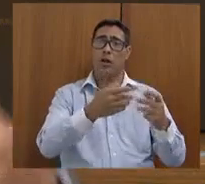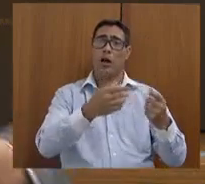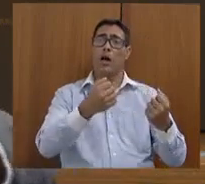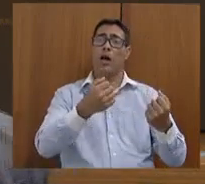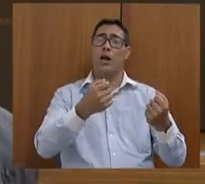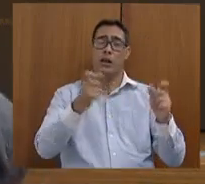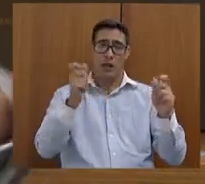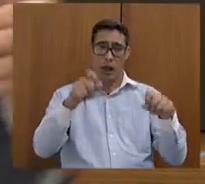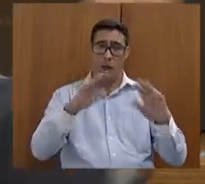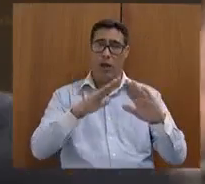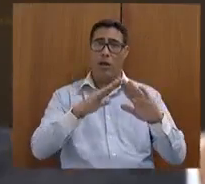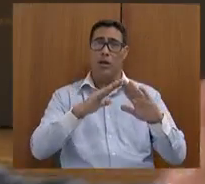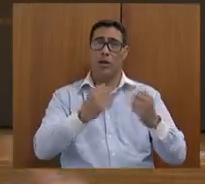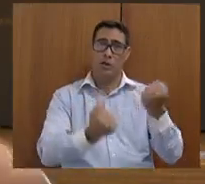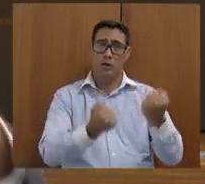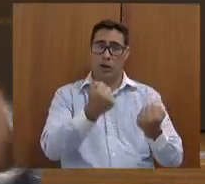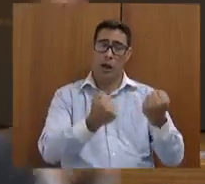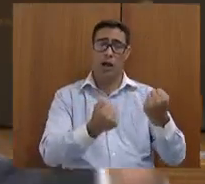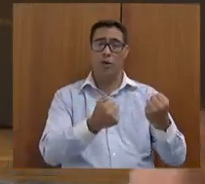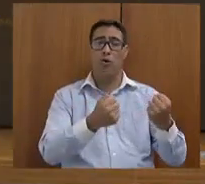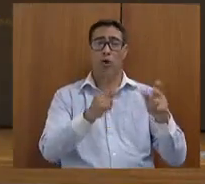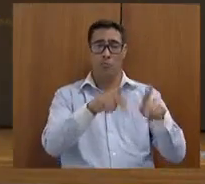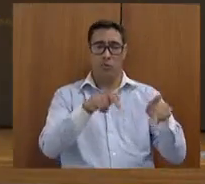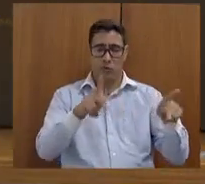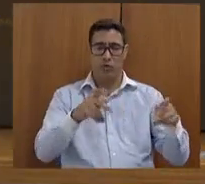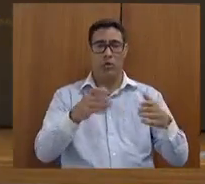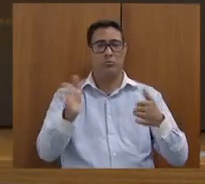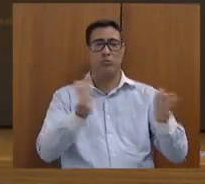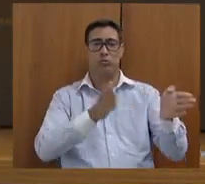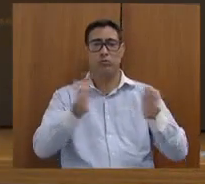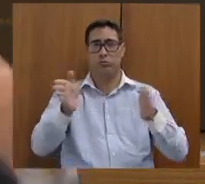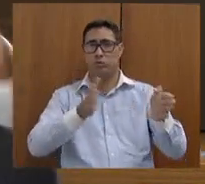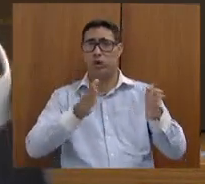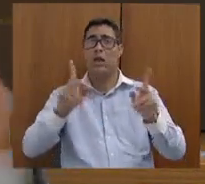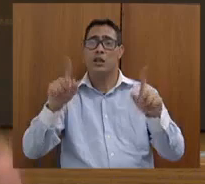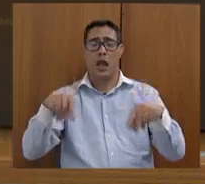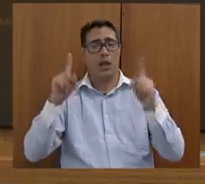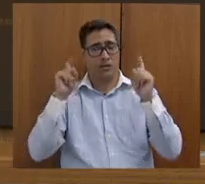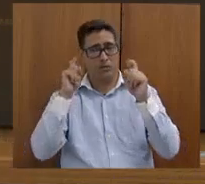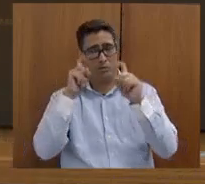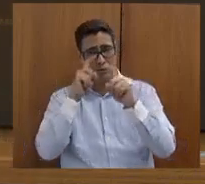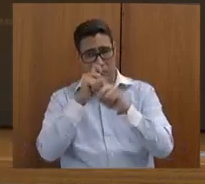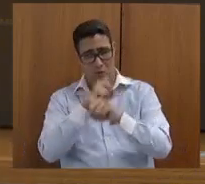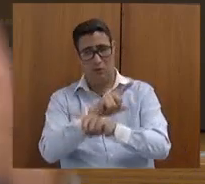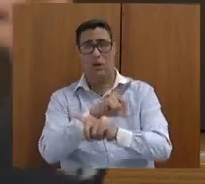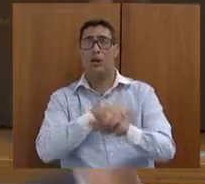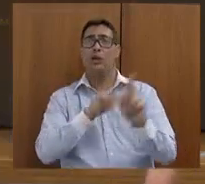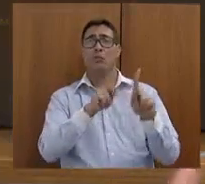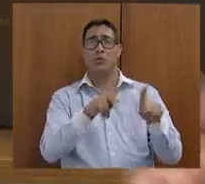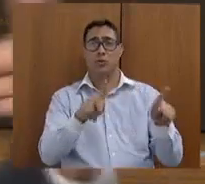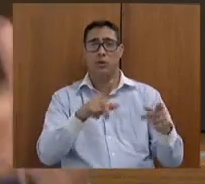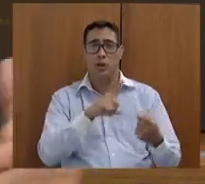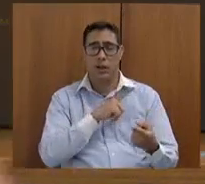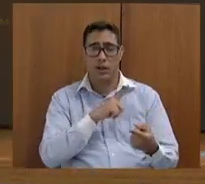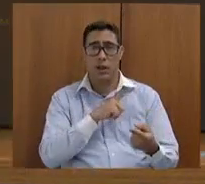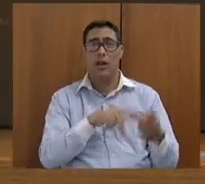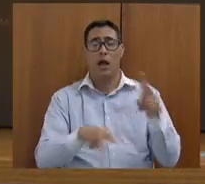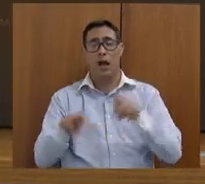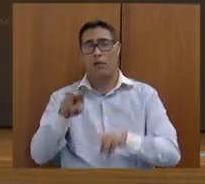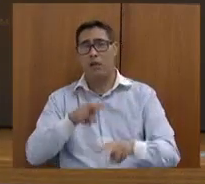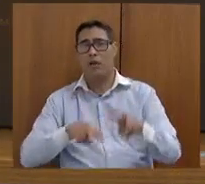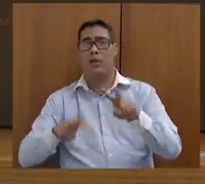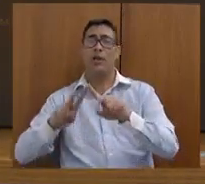carro para atender os professores e irem até lá porque realmente é um sacrifício muito grandes professores avalie